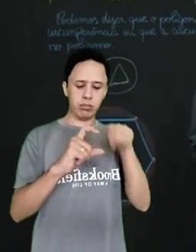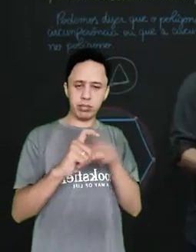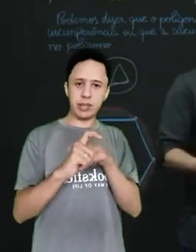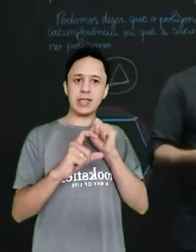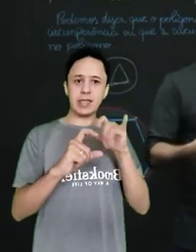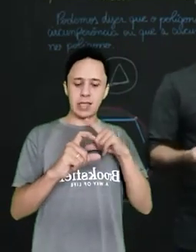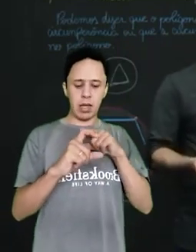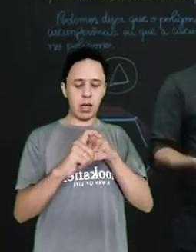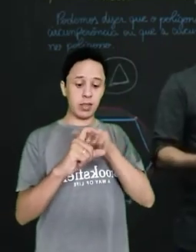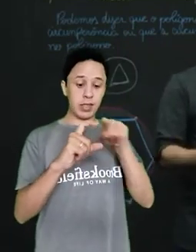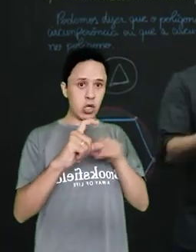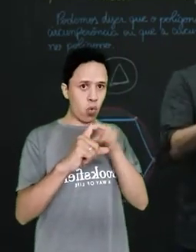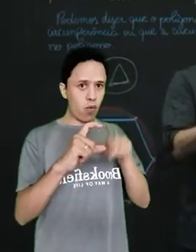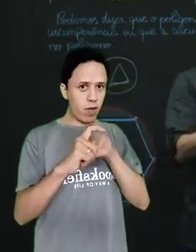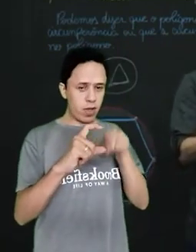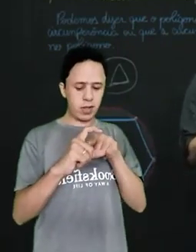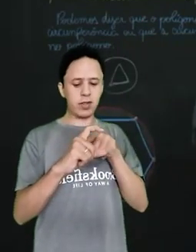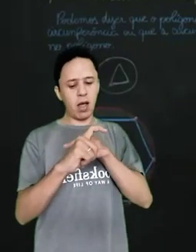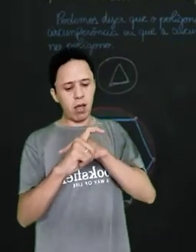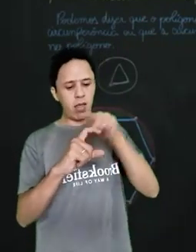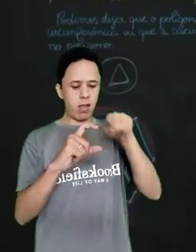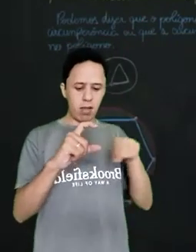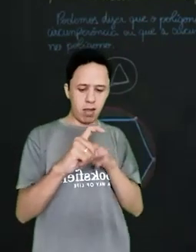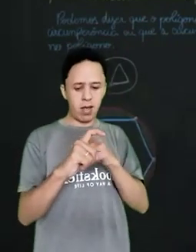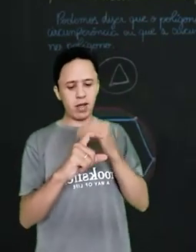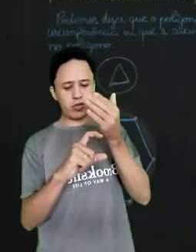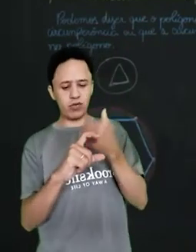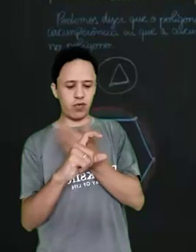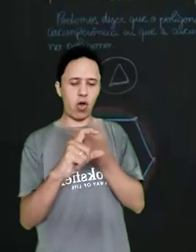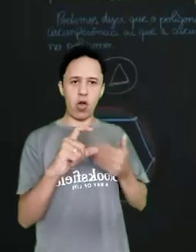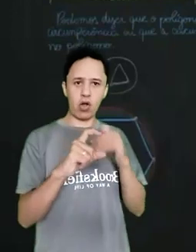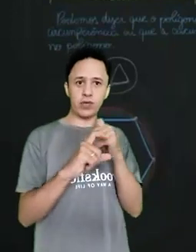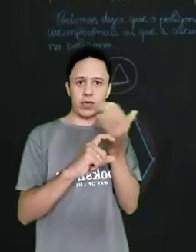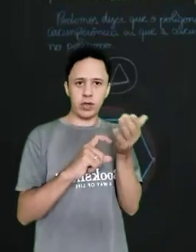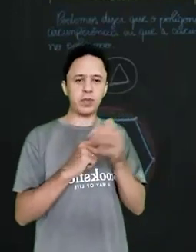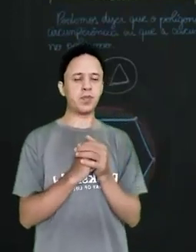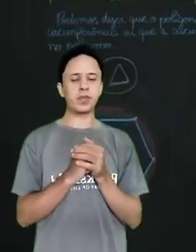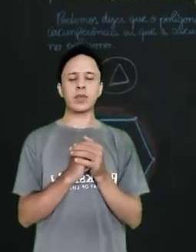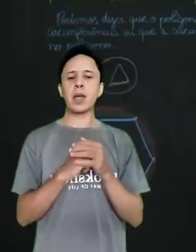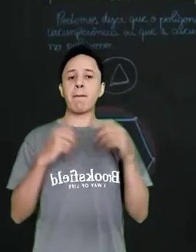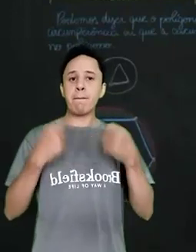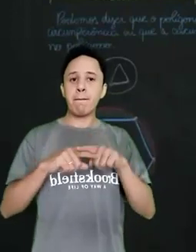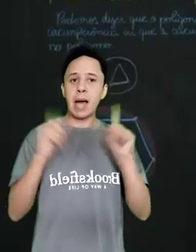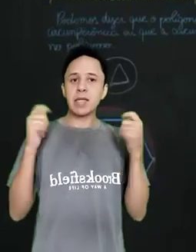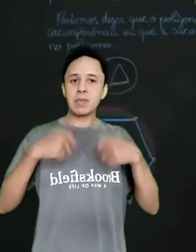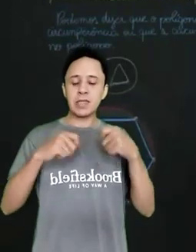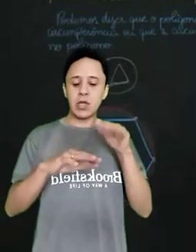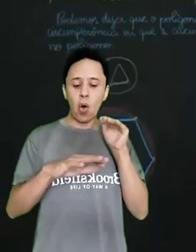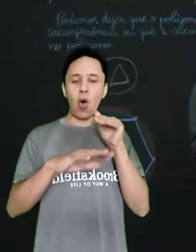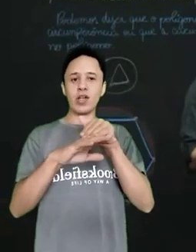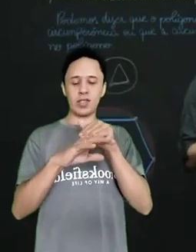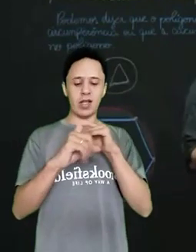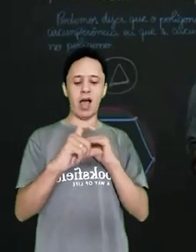estiver ao redor de uma circunferência. Só que, além disso, não basta ele estar ao redor. Ele tem que tocar a